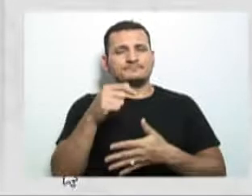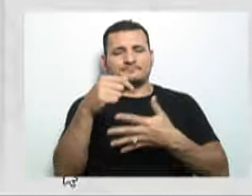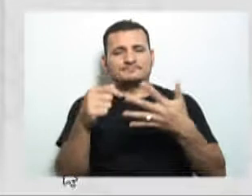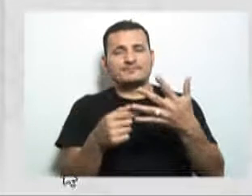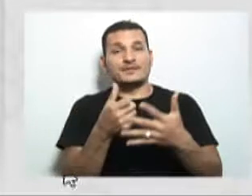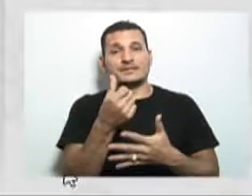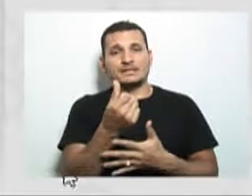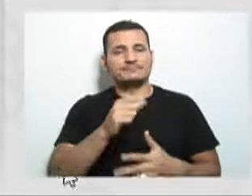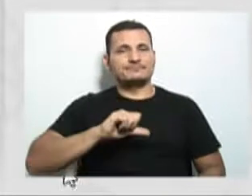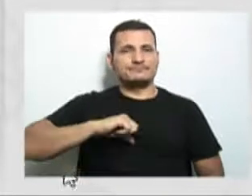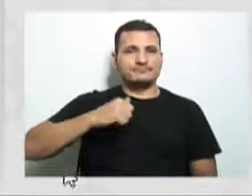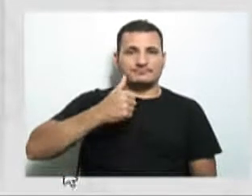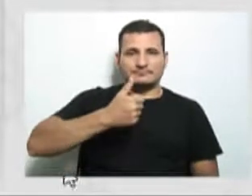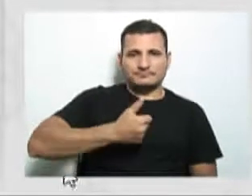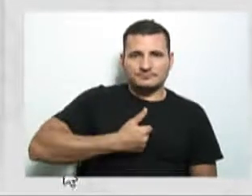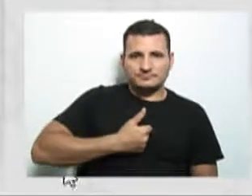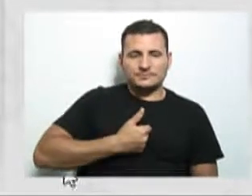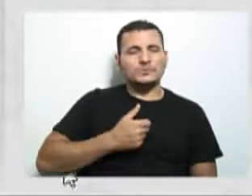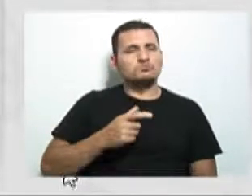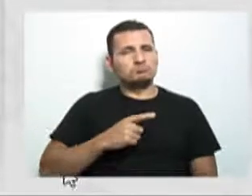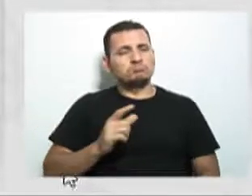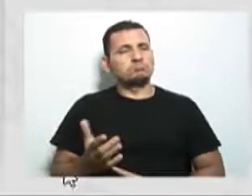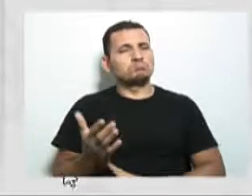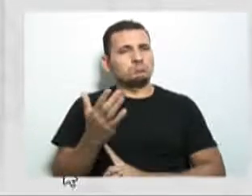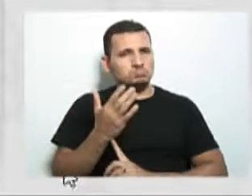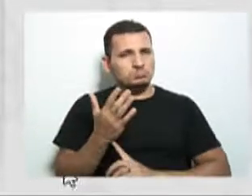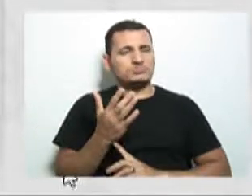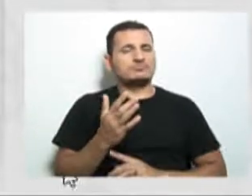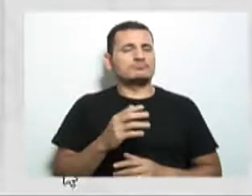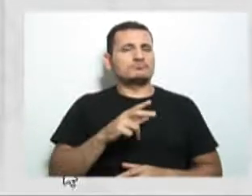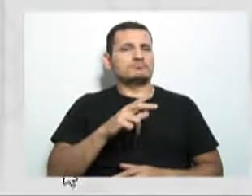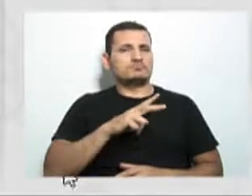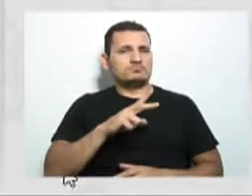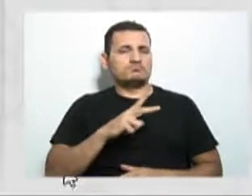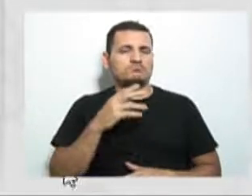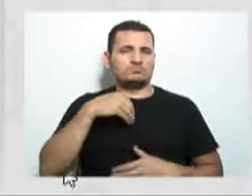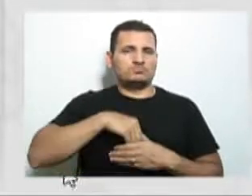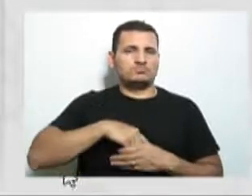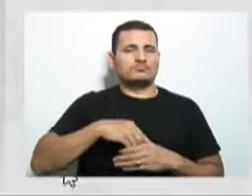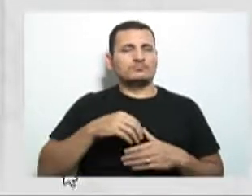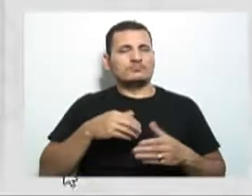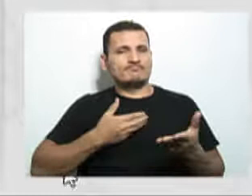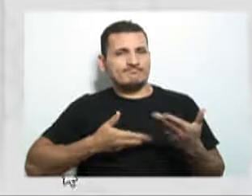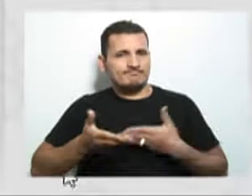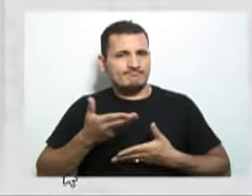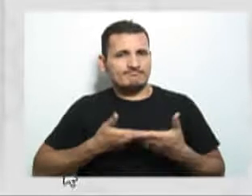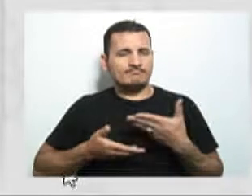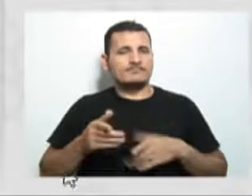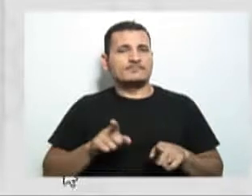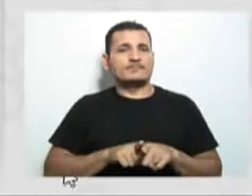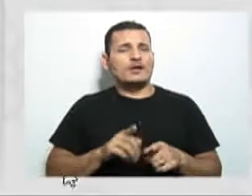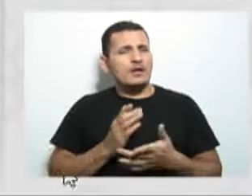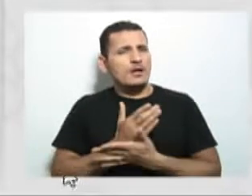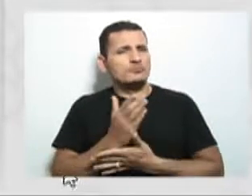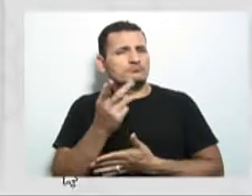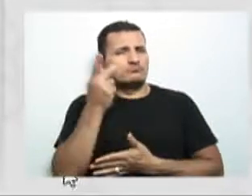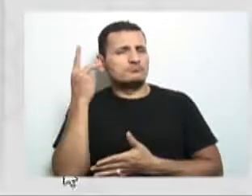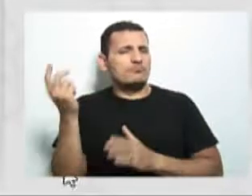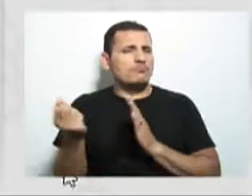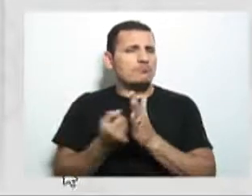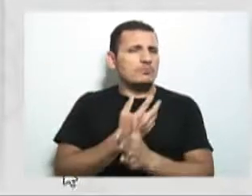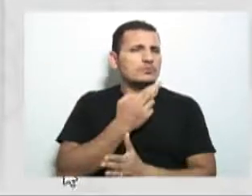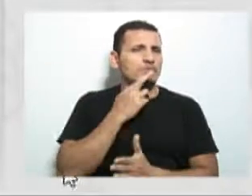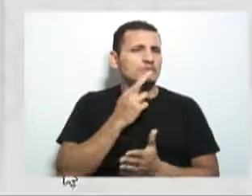da autoestima. Isso ajuda no intrapessoal também. Lembra? Algumas pessoas, né, mandaram resposta pra gente, inclusive com os